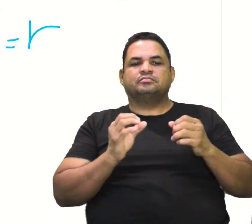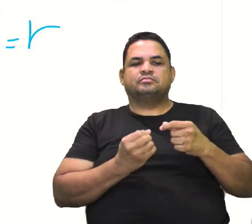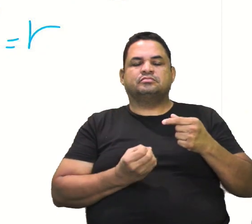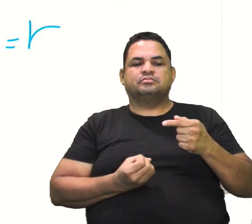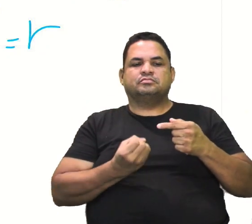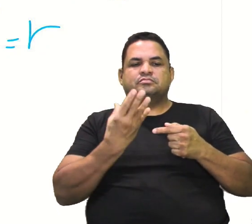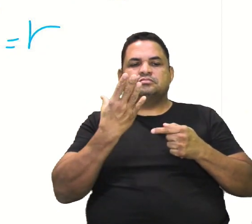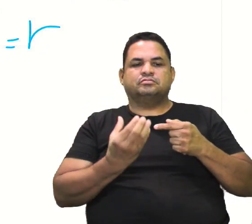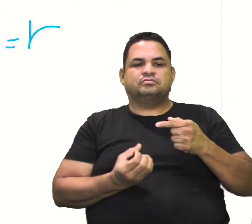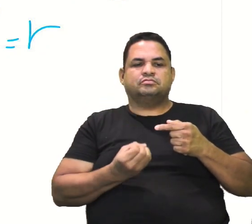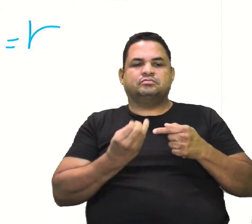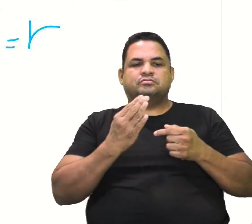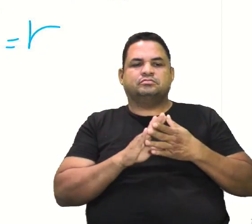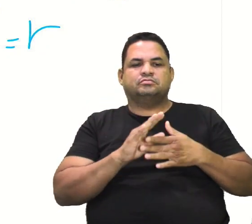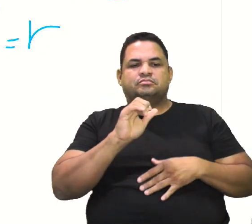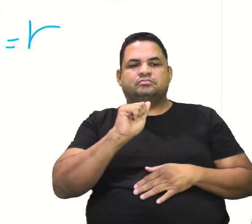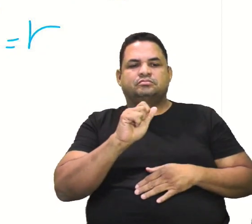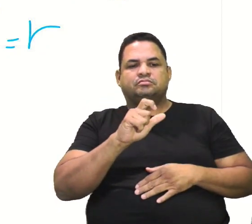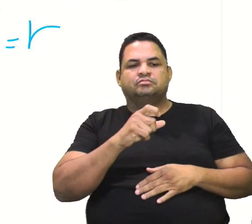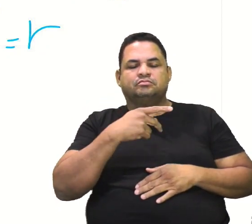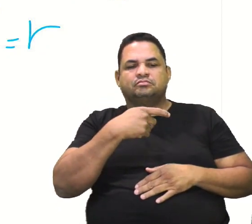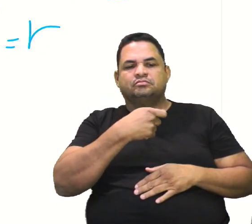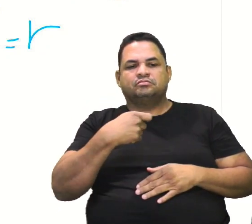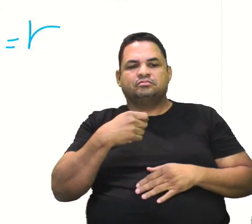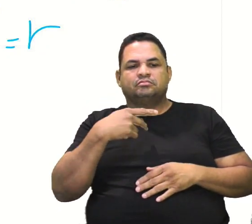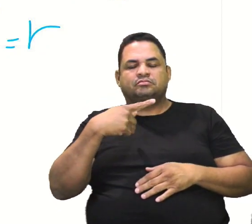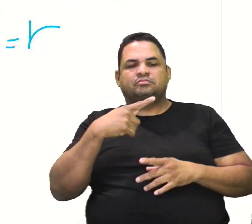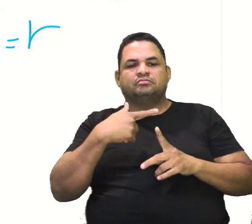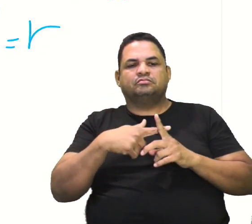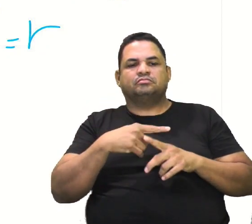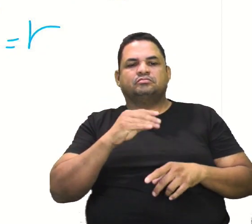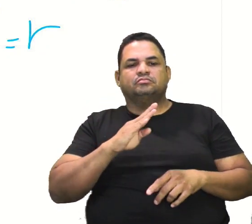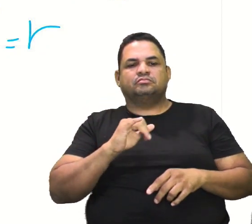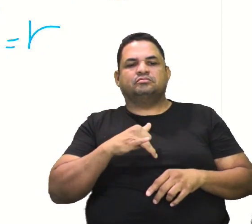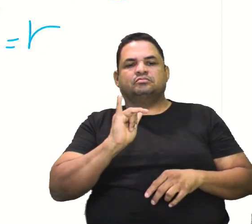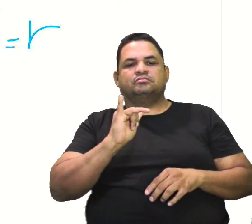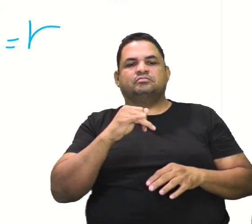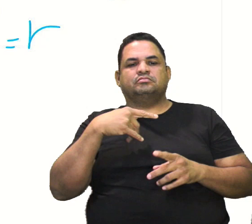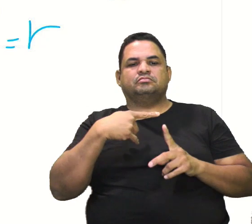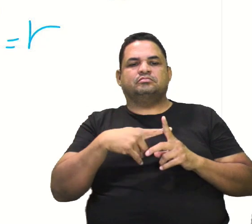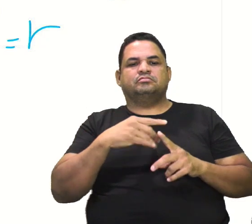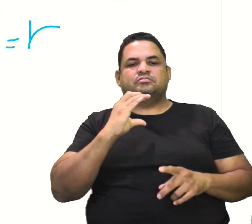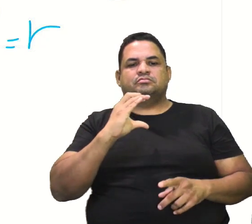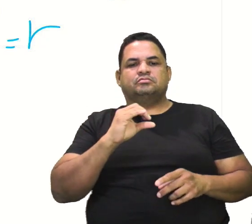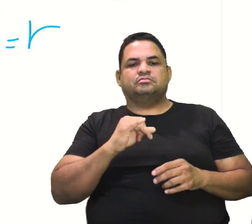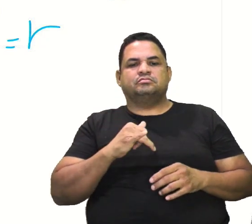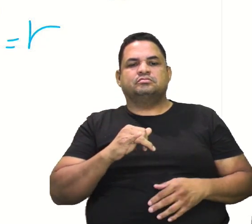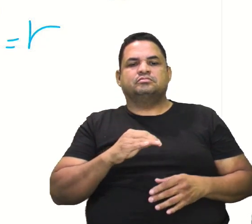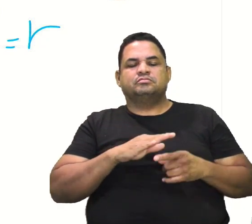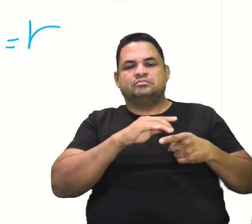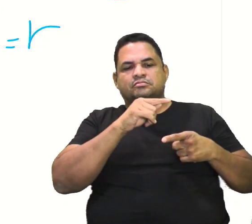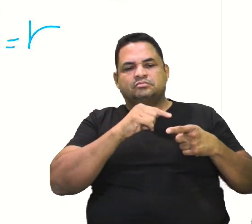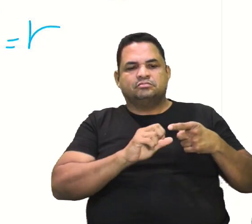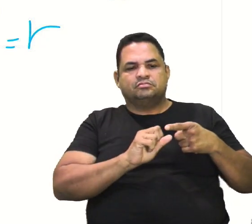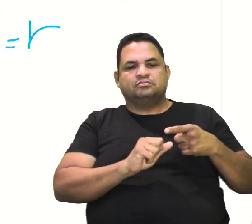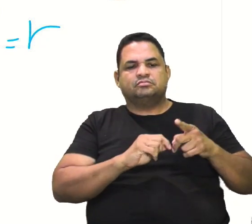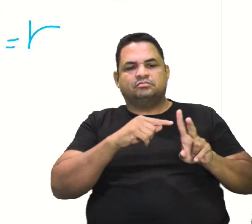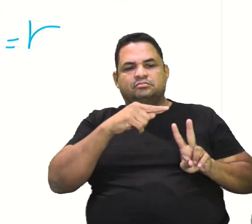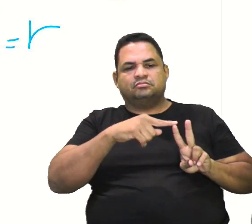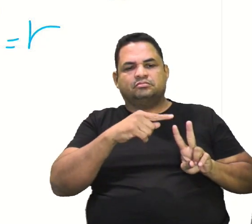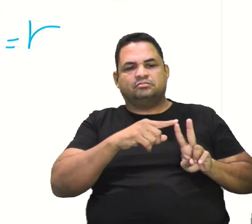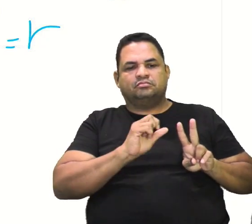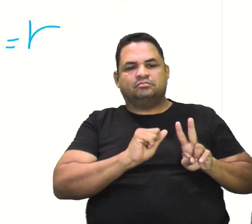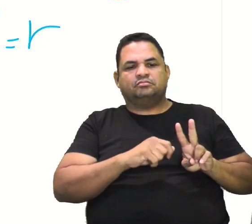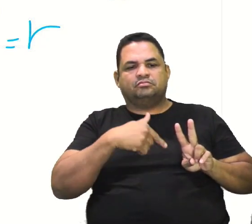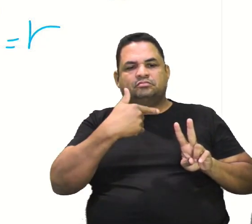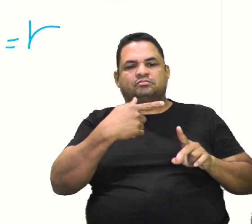distância. AX do ponto mais BY do ponto mais C sobre a raiz